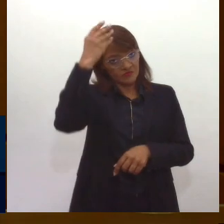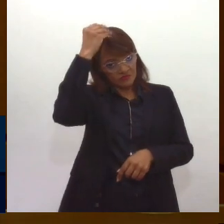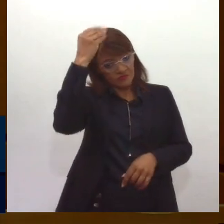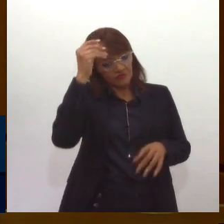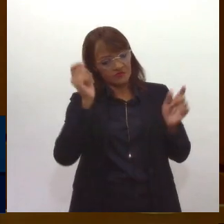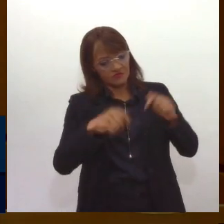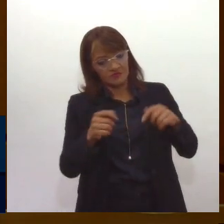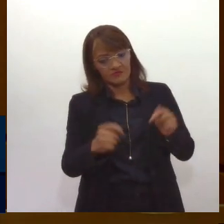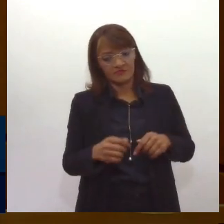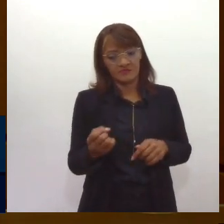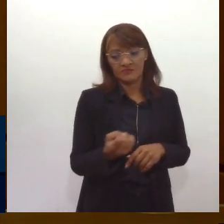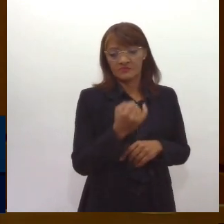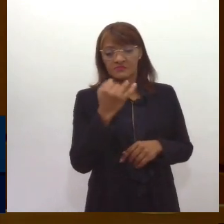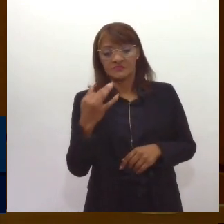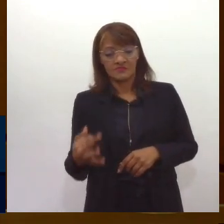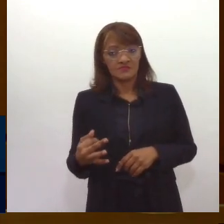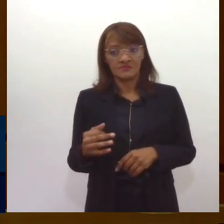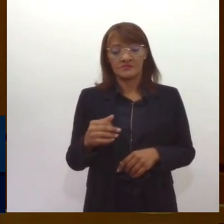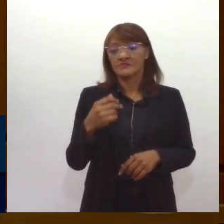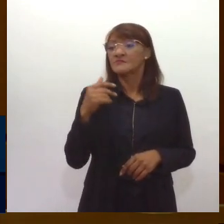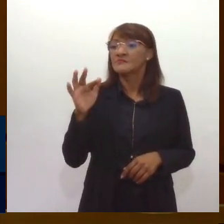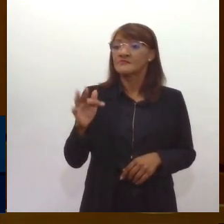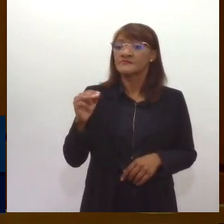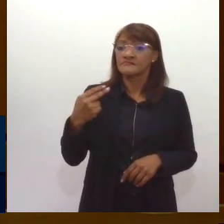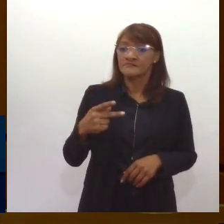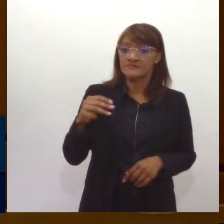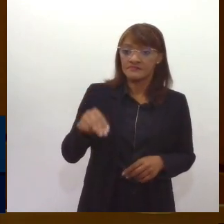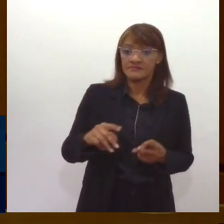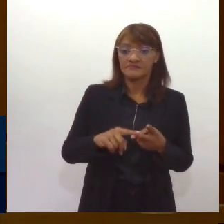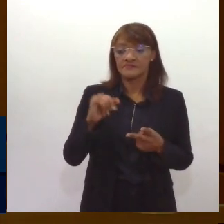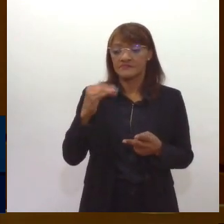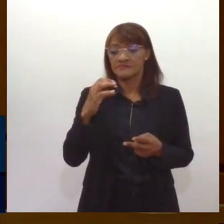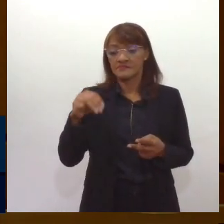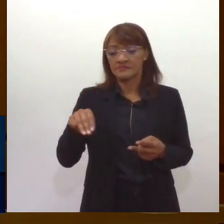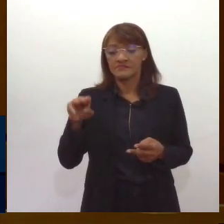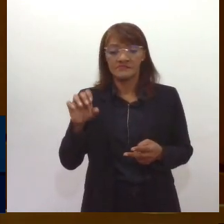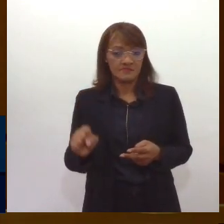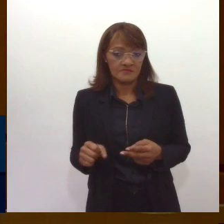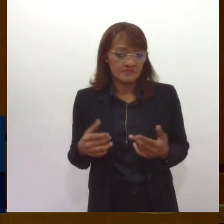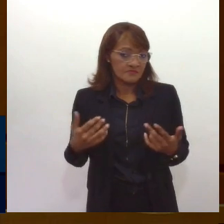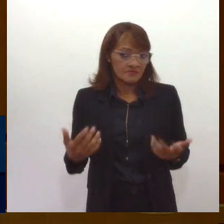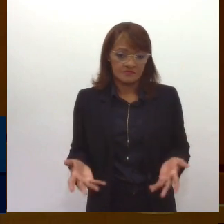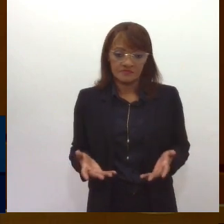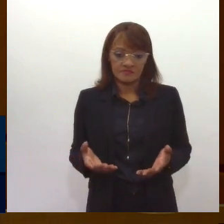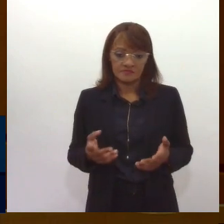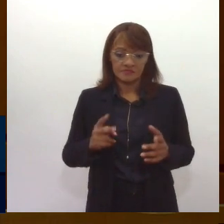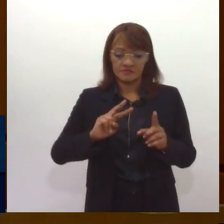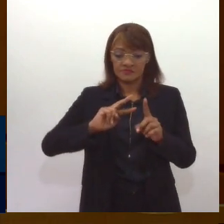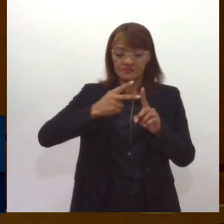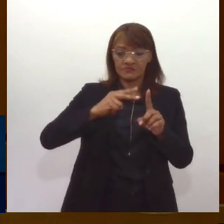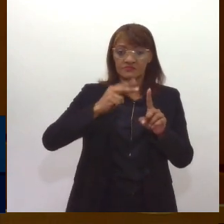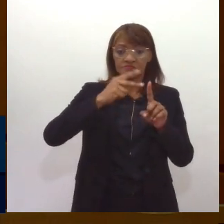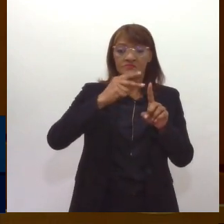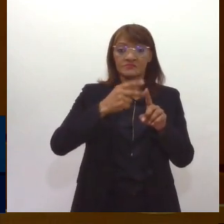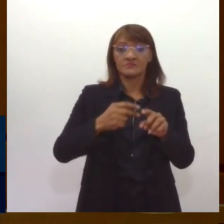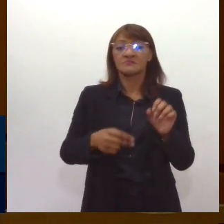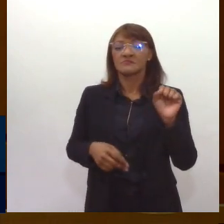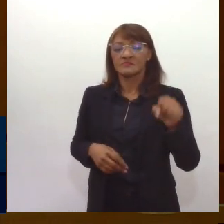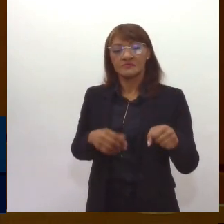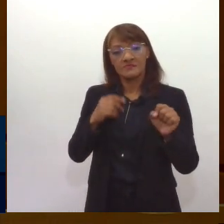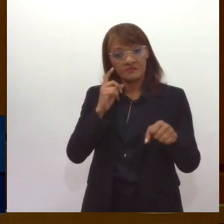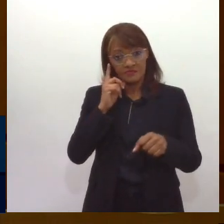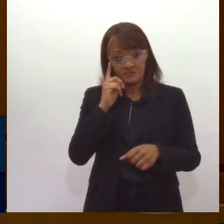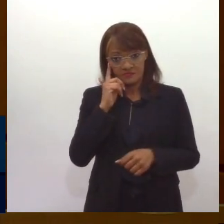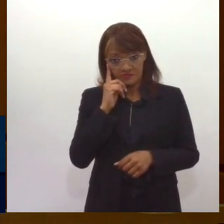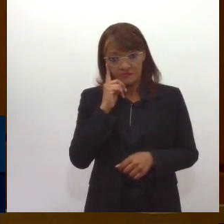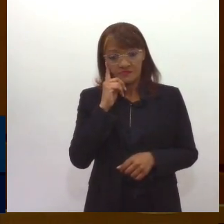FPM, aumenta o ICMS. A receita aumenta. São Cristóvão, aí sim, tem um orçamento